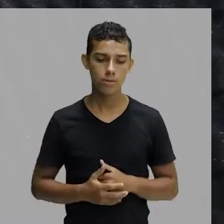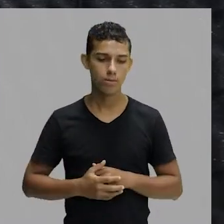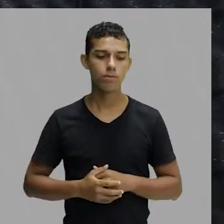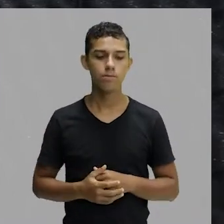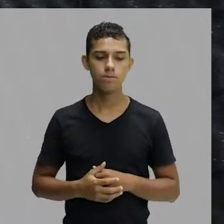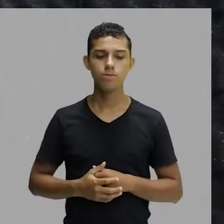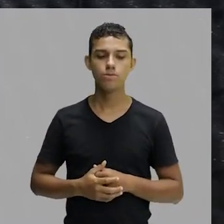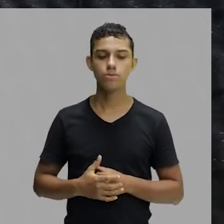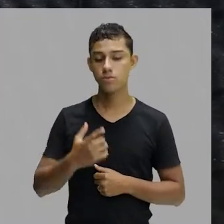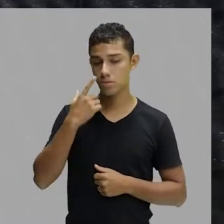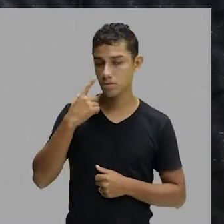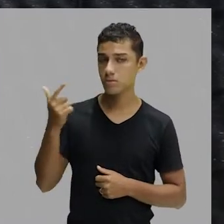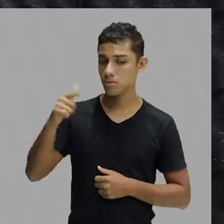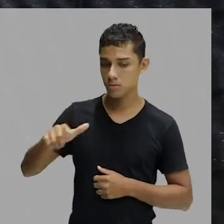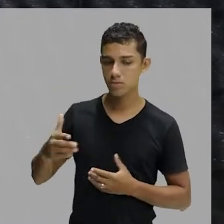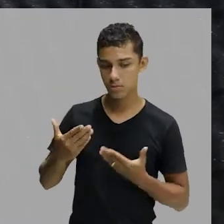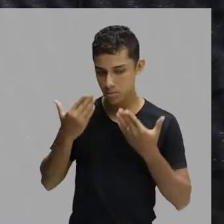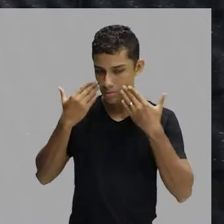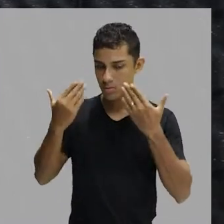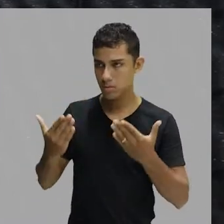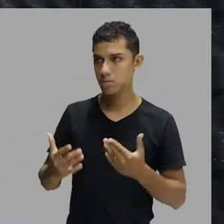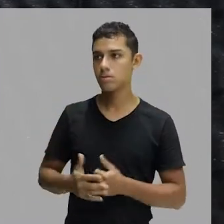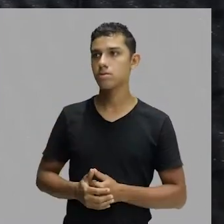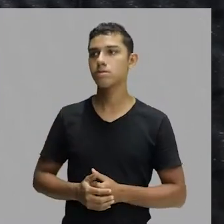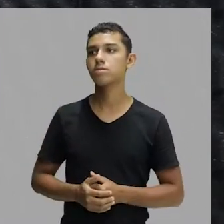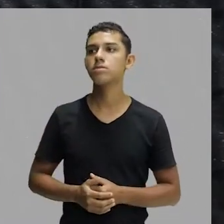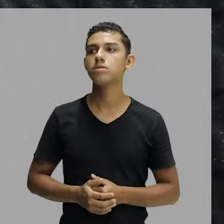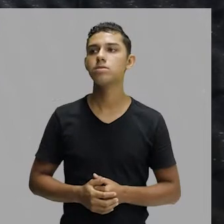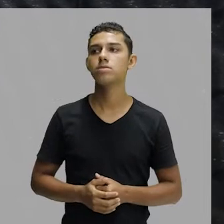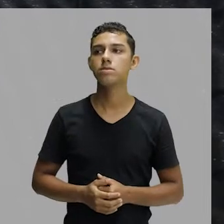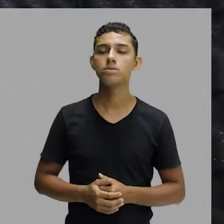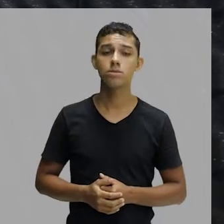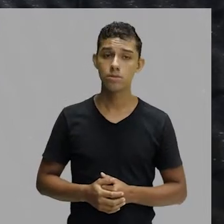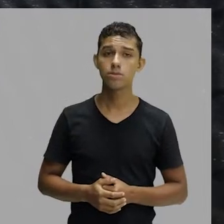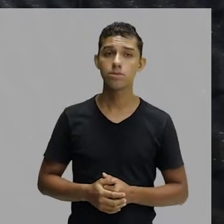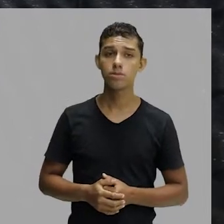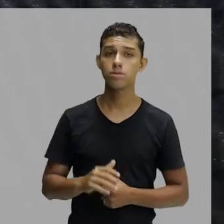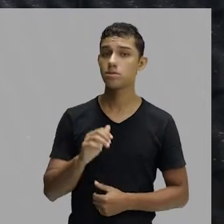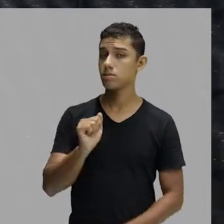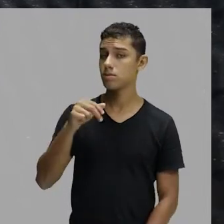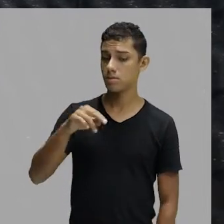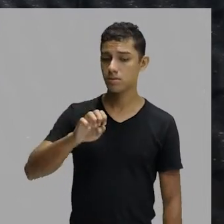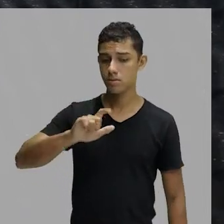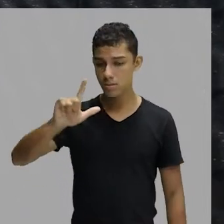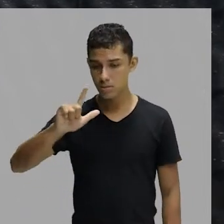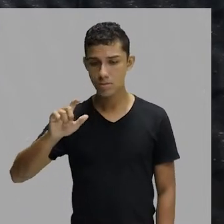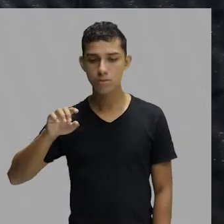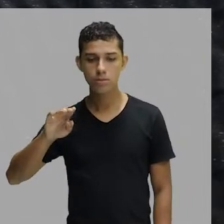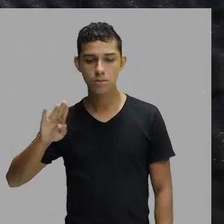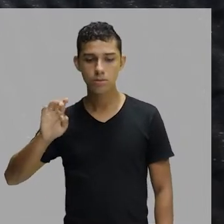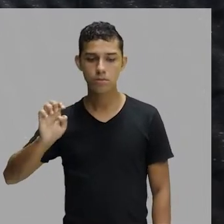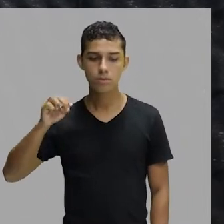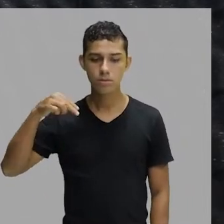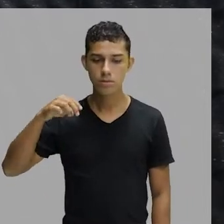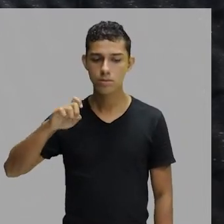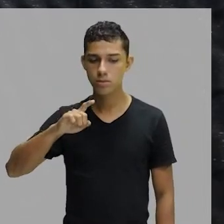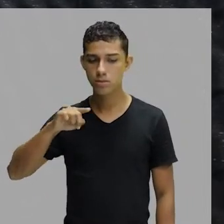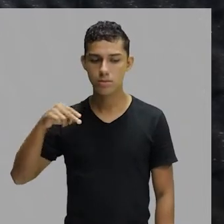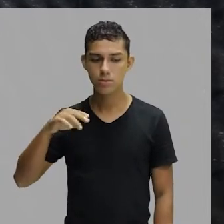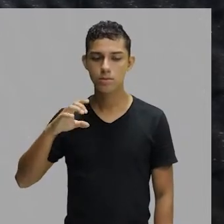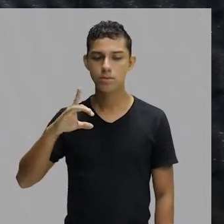pertence? Vamos ver mais um pouco, mais de perto. Eu tenho aqui um anel benzênico, certo? Um anel aromático, um